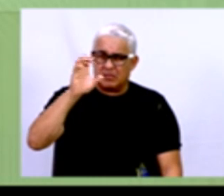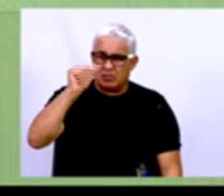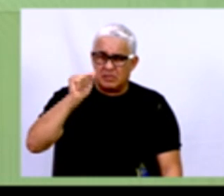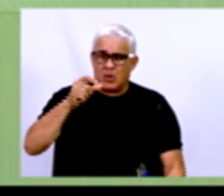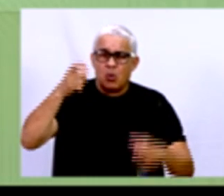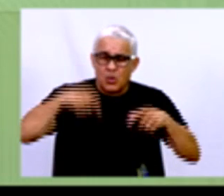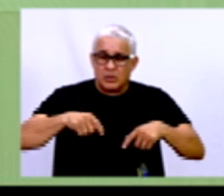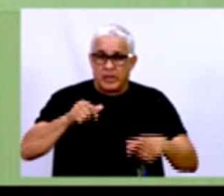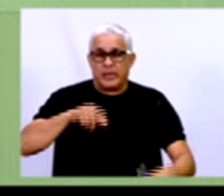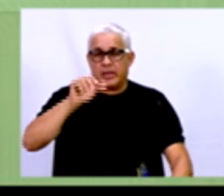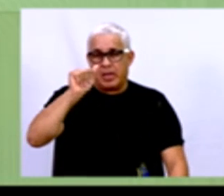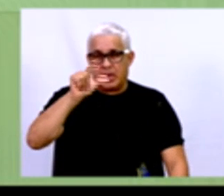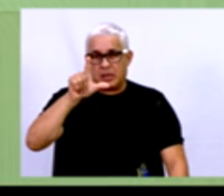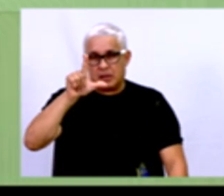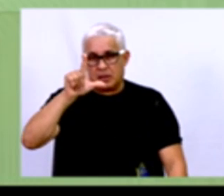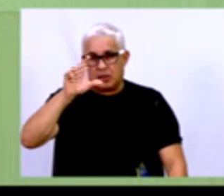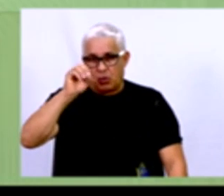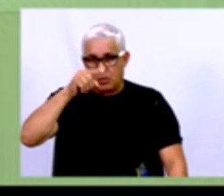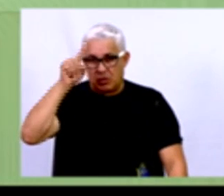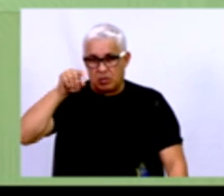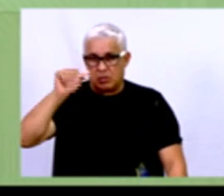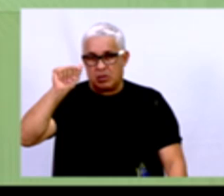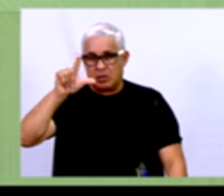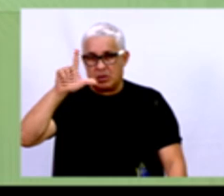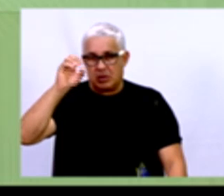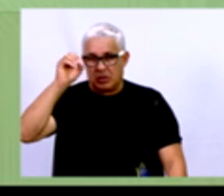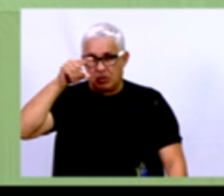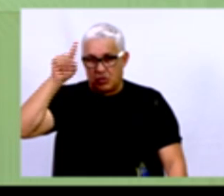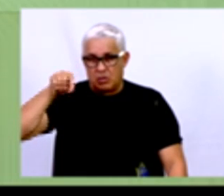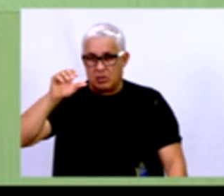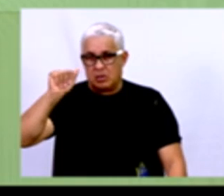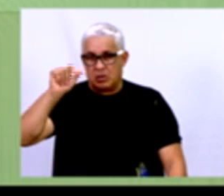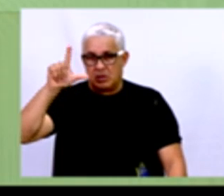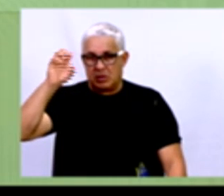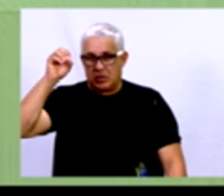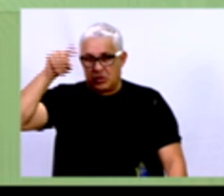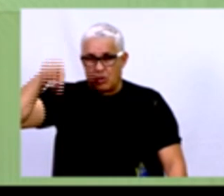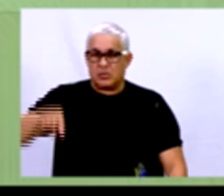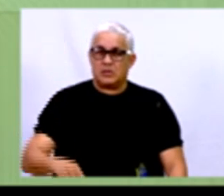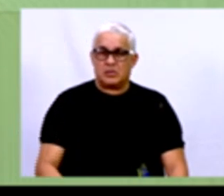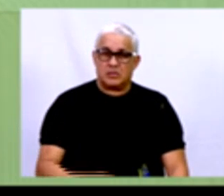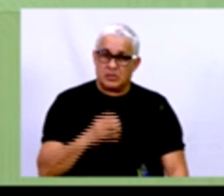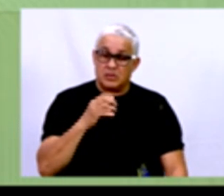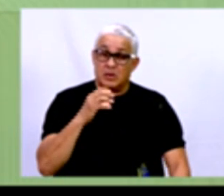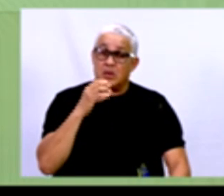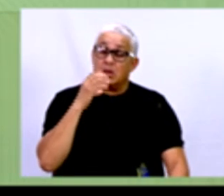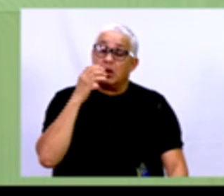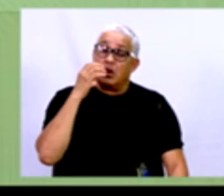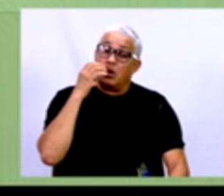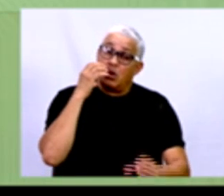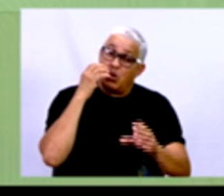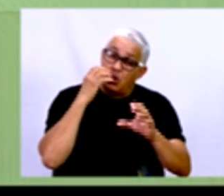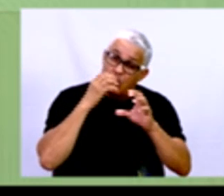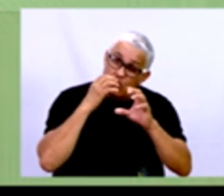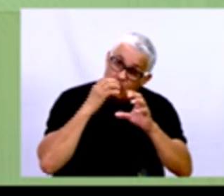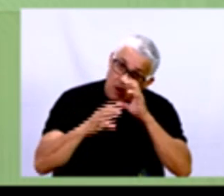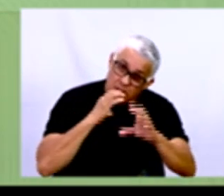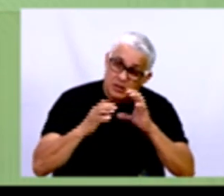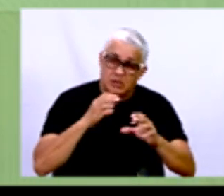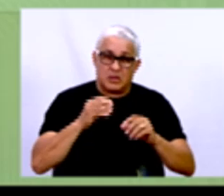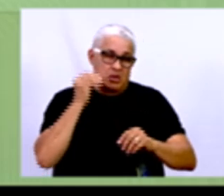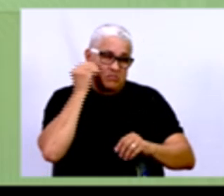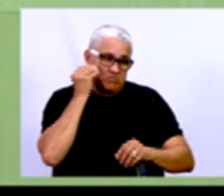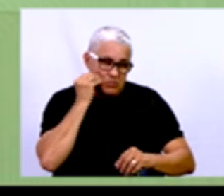alô, alô. Então, a função fática é aquela comunicação que você faz para testar o canal, para testar se o